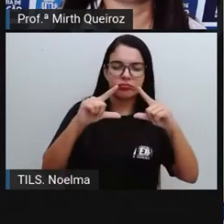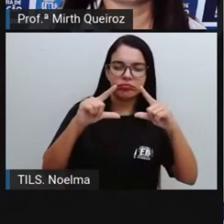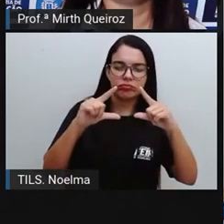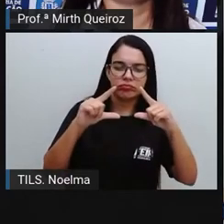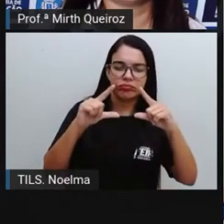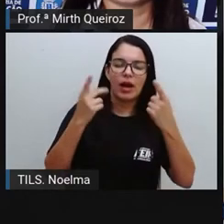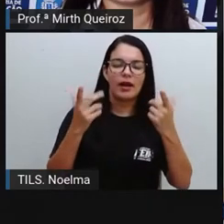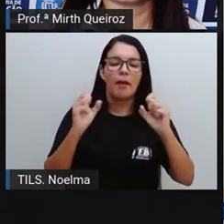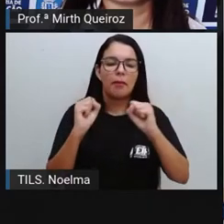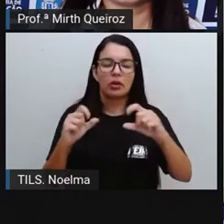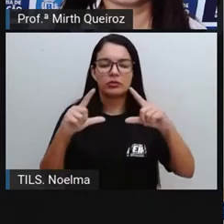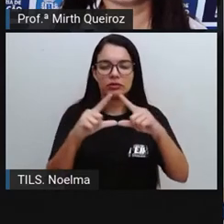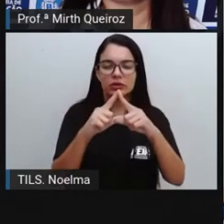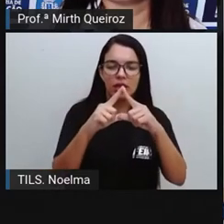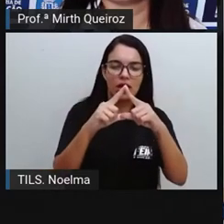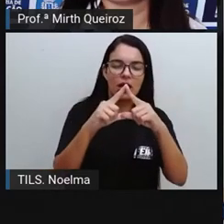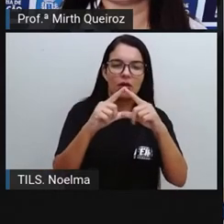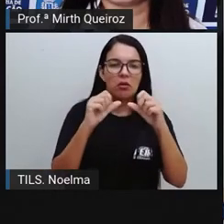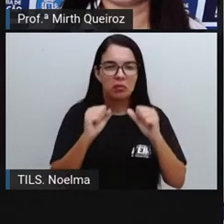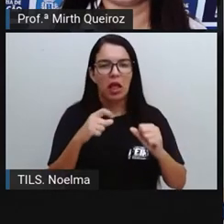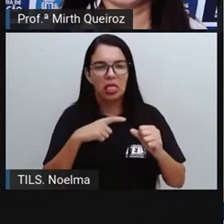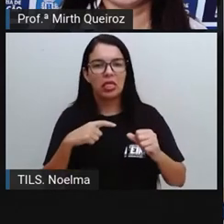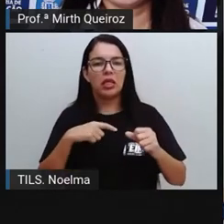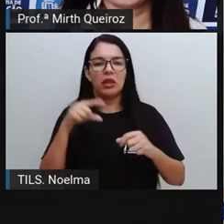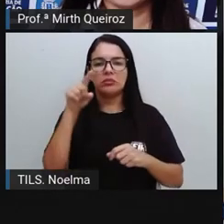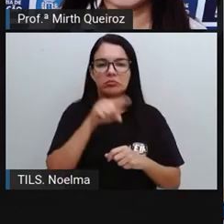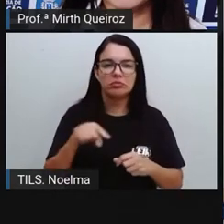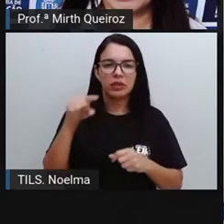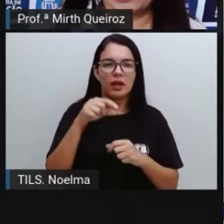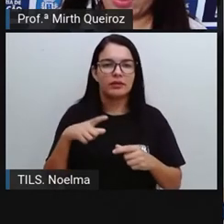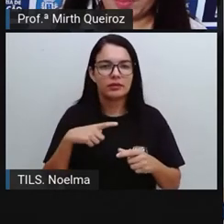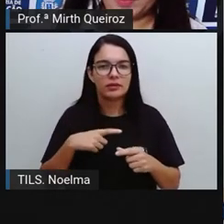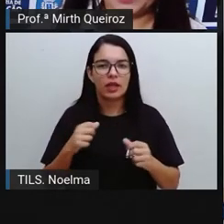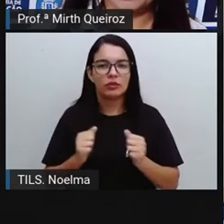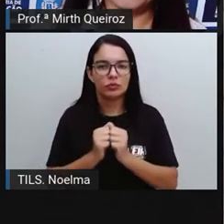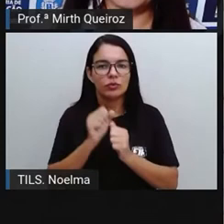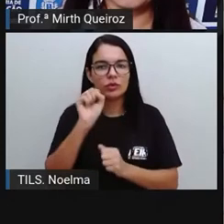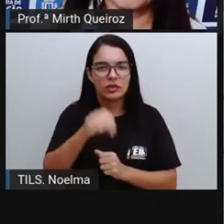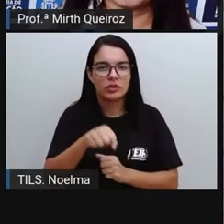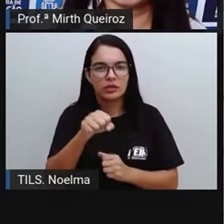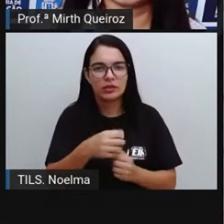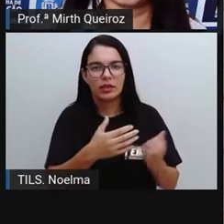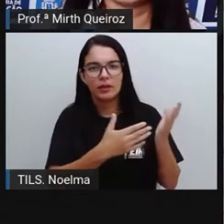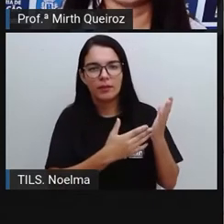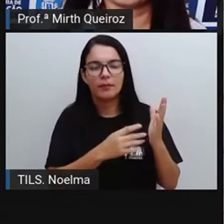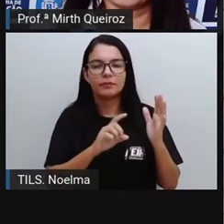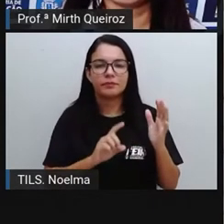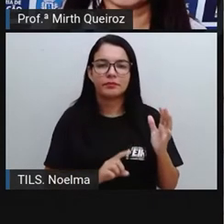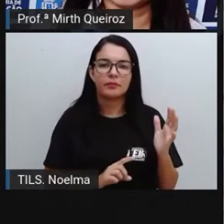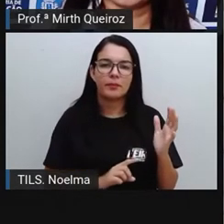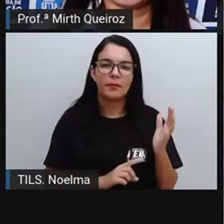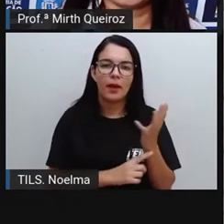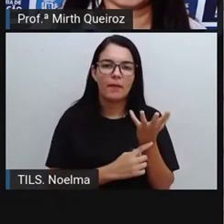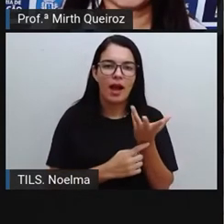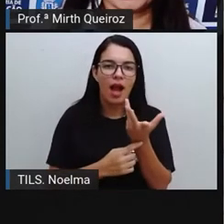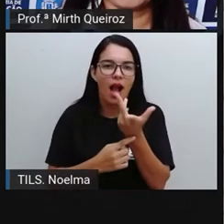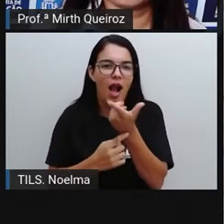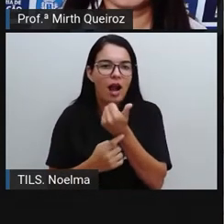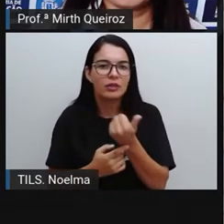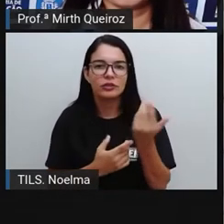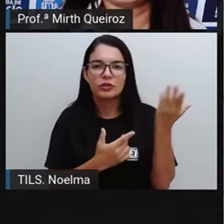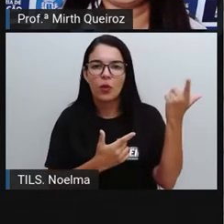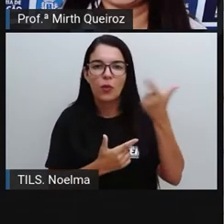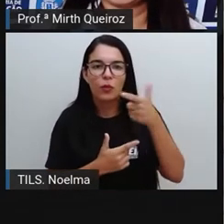junção dessas formas geométricas. Assim a gente tem um mosaico. Aqui nós temos um outro exemplo de